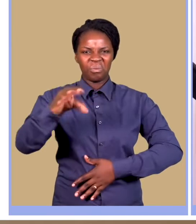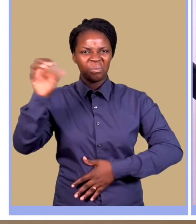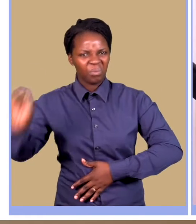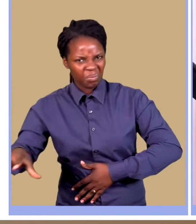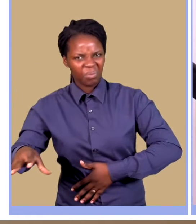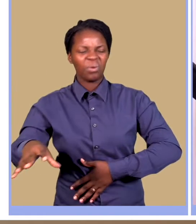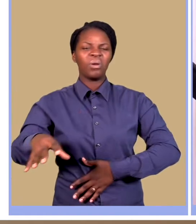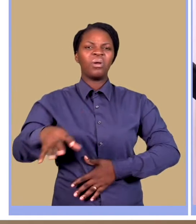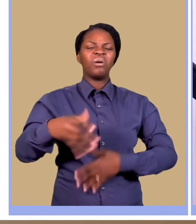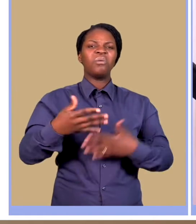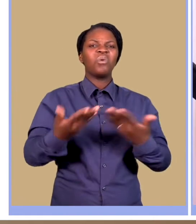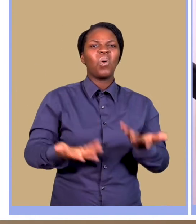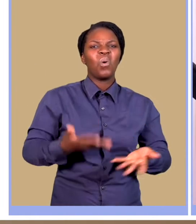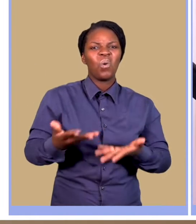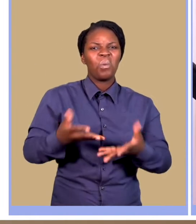pode alterar